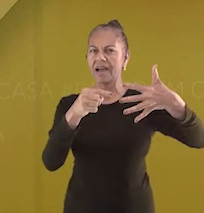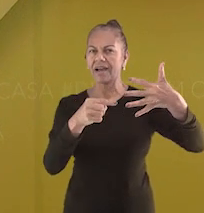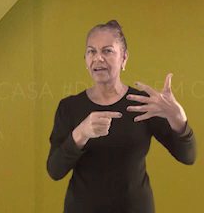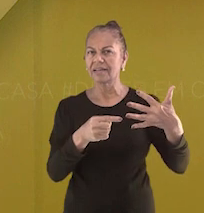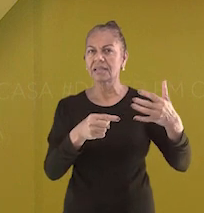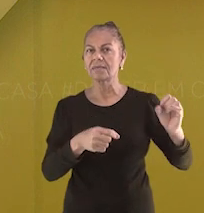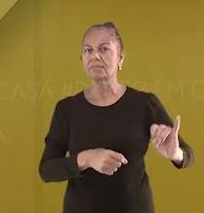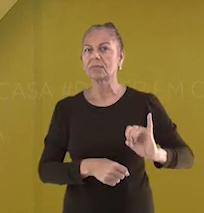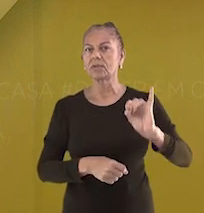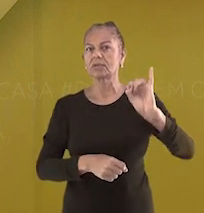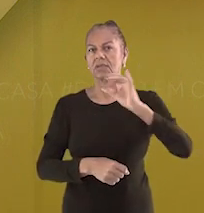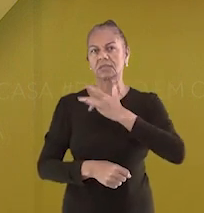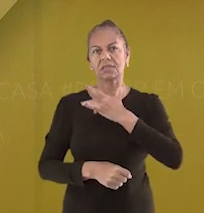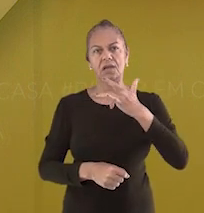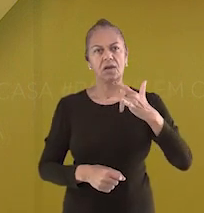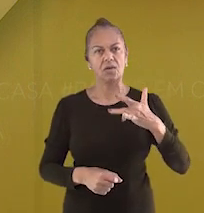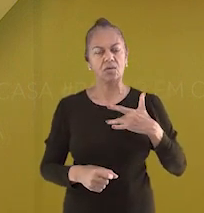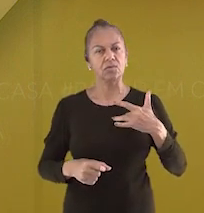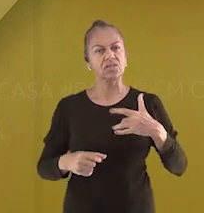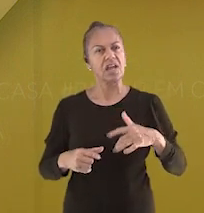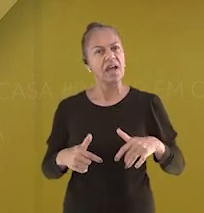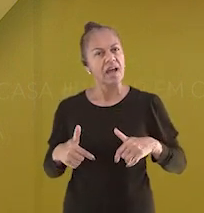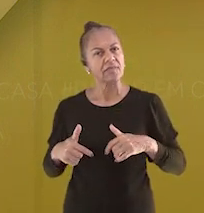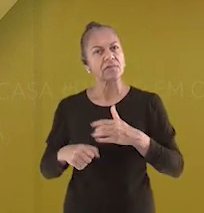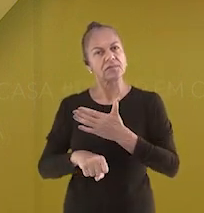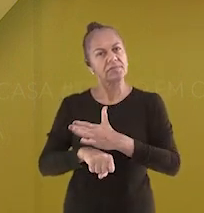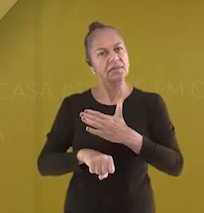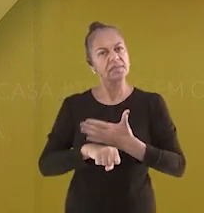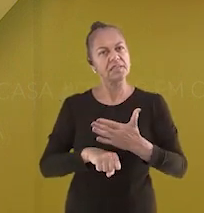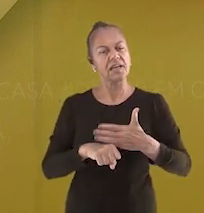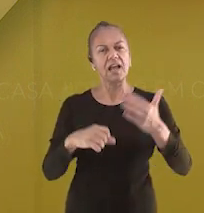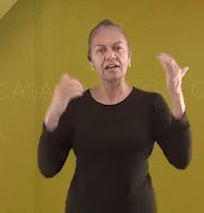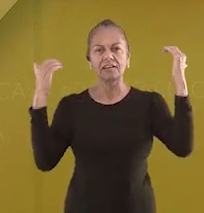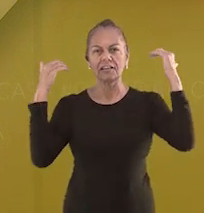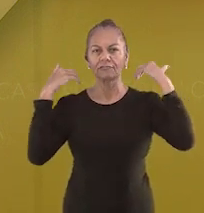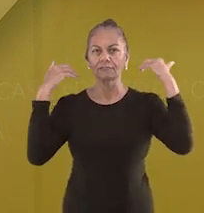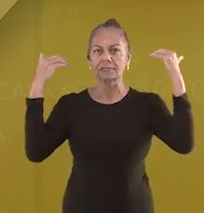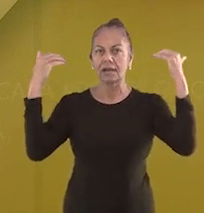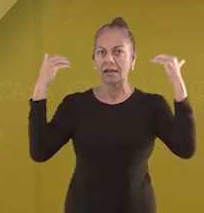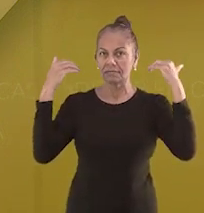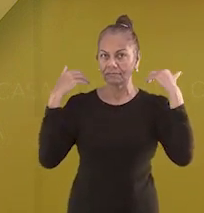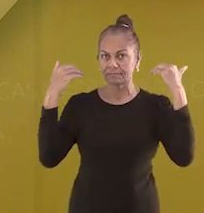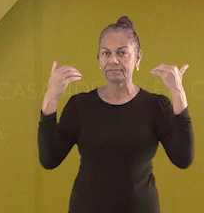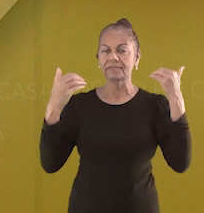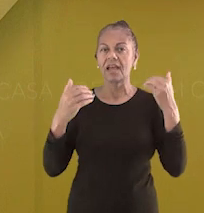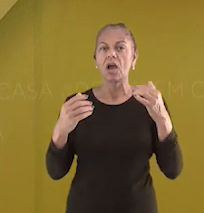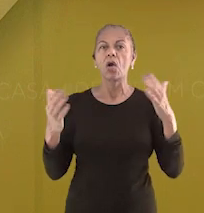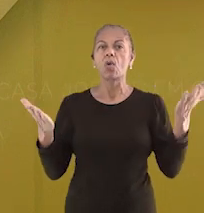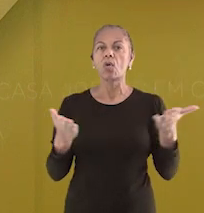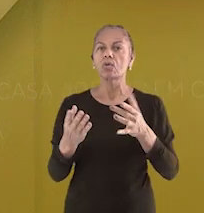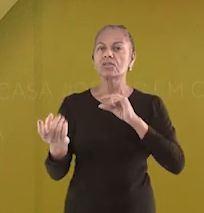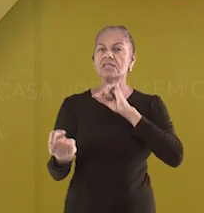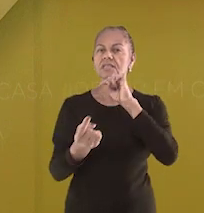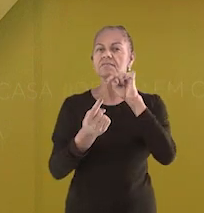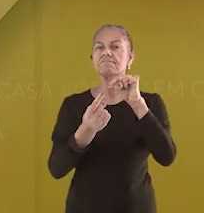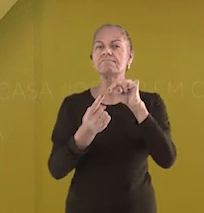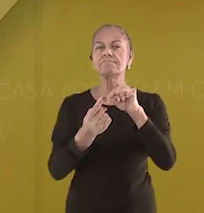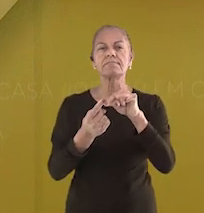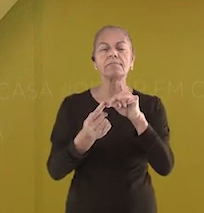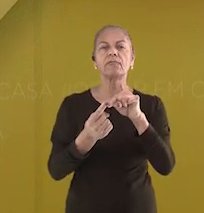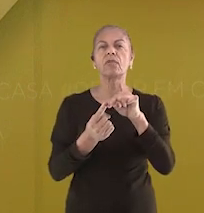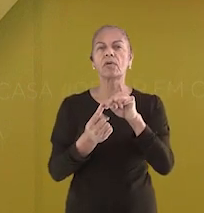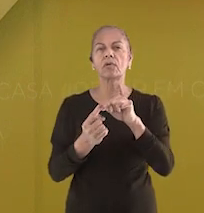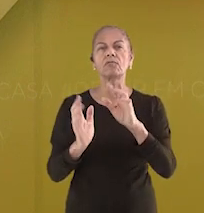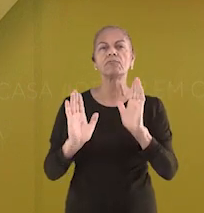prática da atividade física em geral. Mas como estamos especificando a atividade em aeróbicas, vamos viajar por